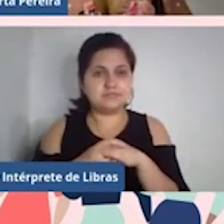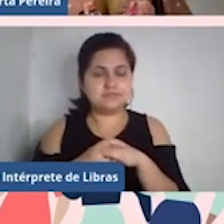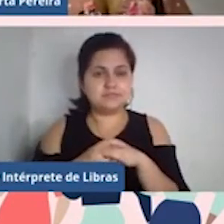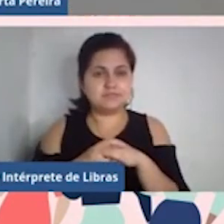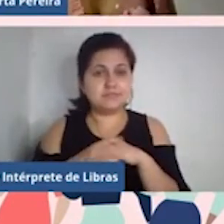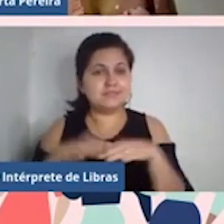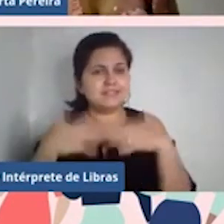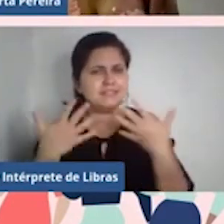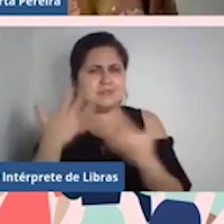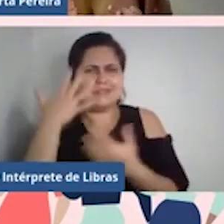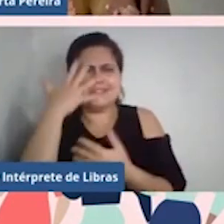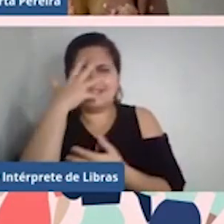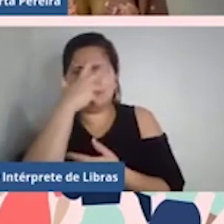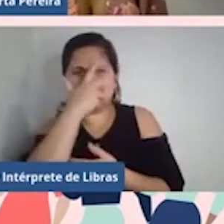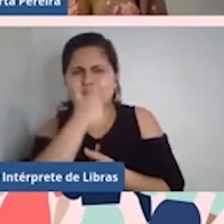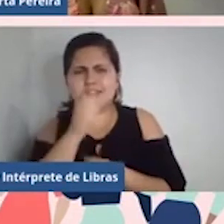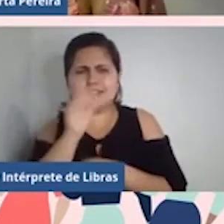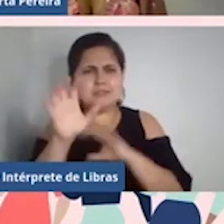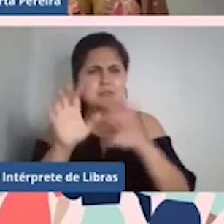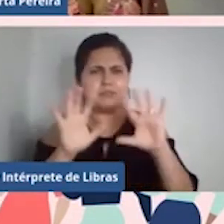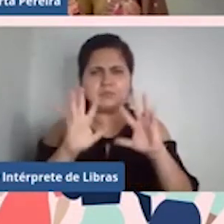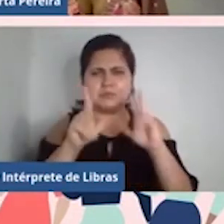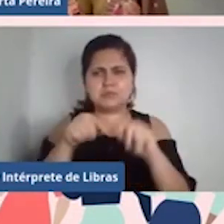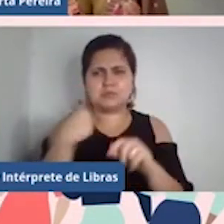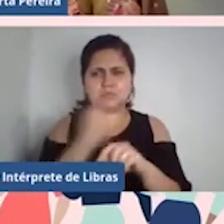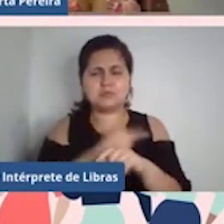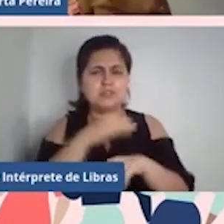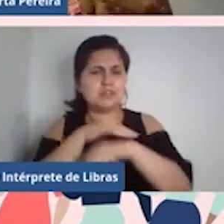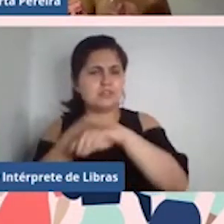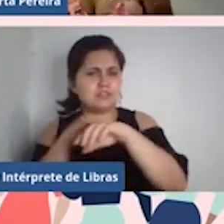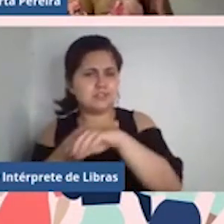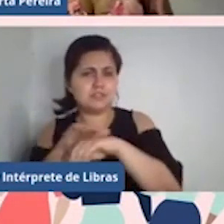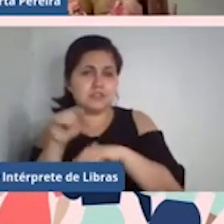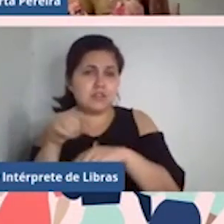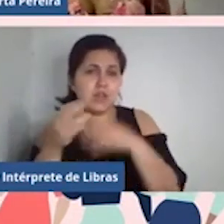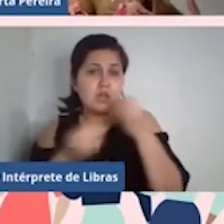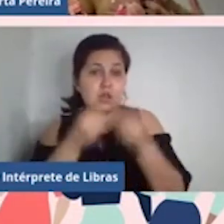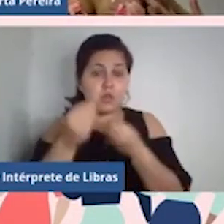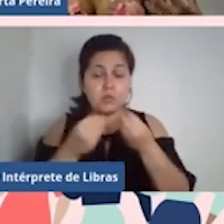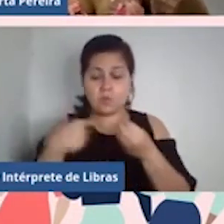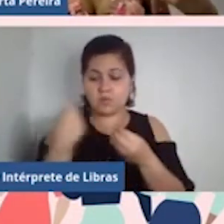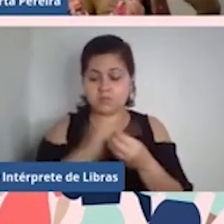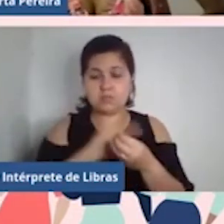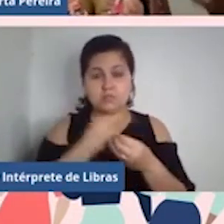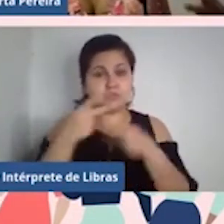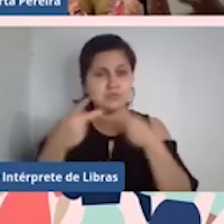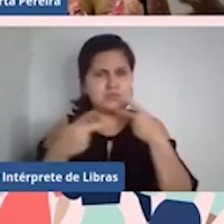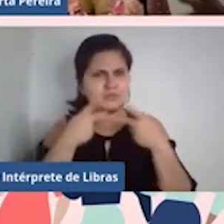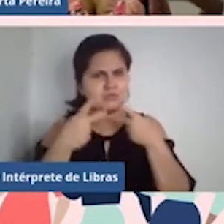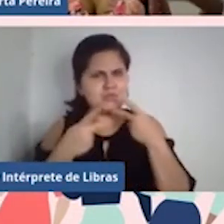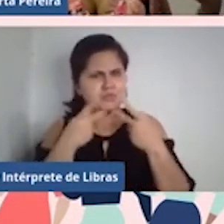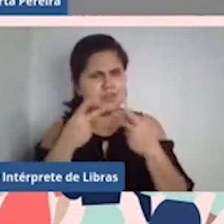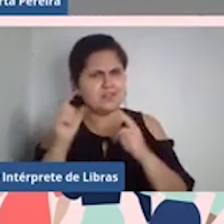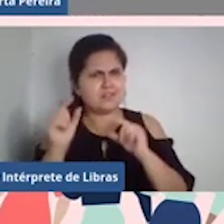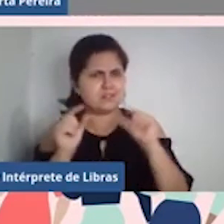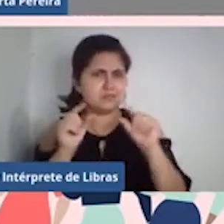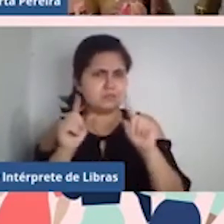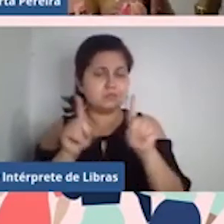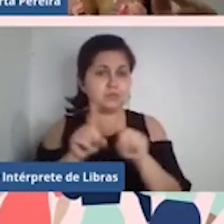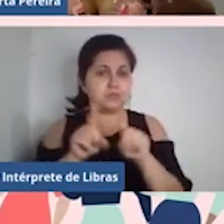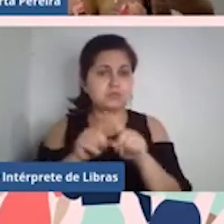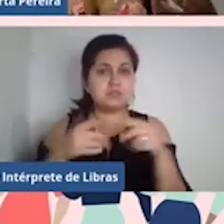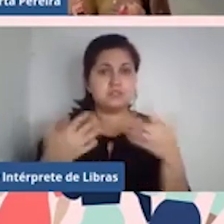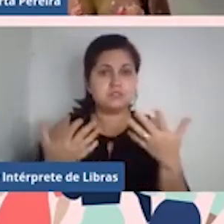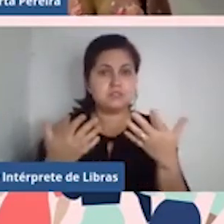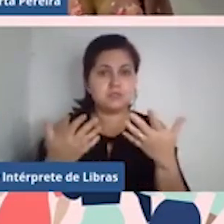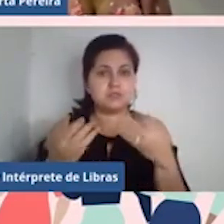Que lindo isso, tudo que a gente está falando aqui. E quando a gente fala, e quando a gente, um pouco também, assim, né, dando